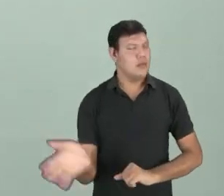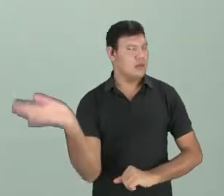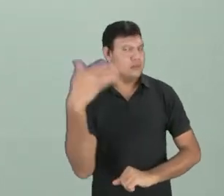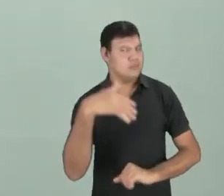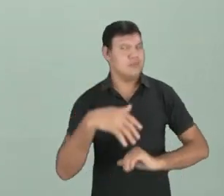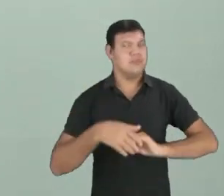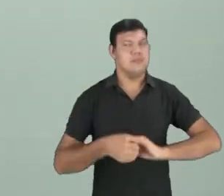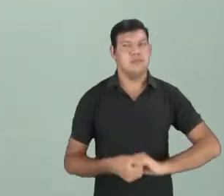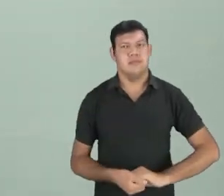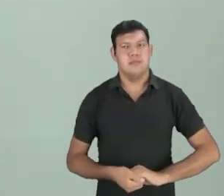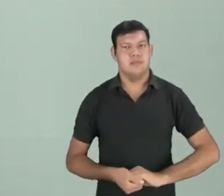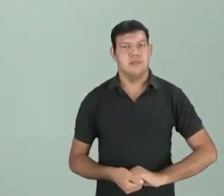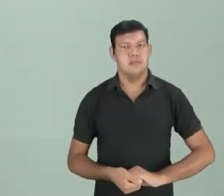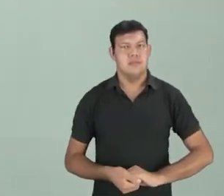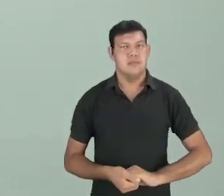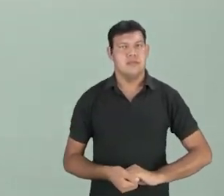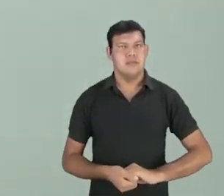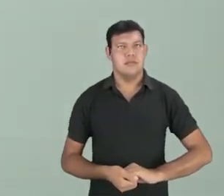lá?